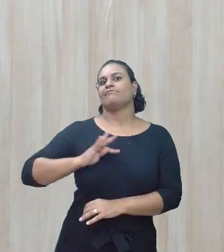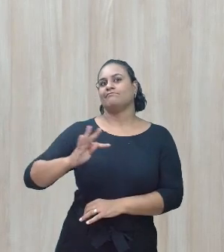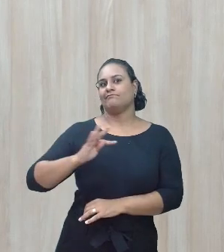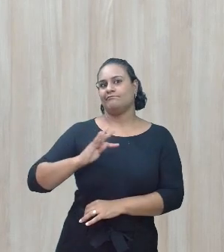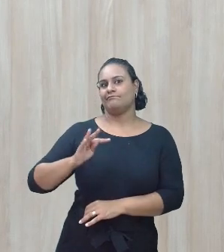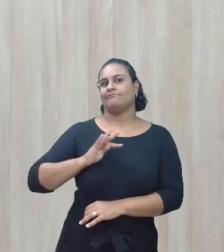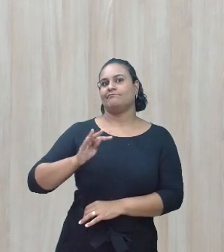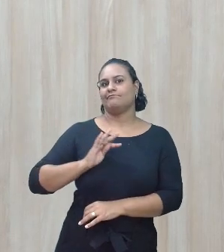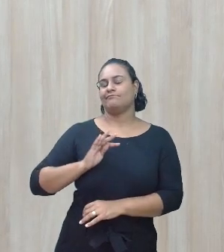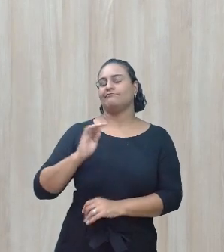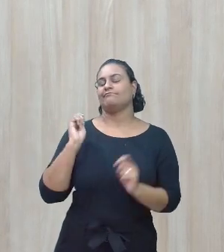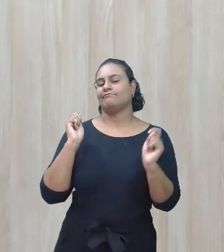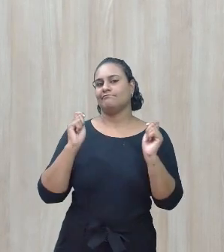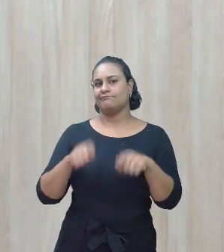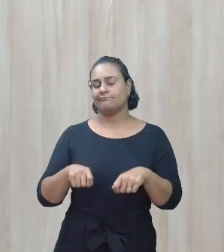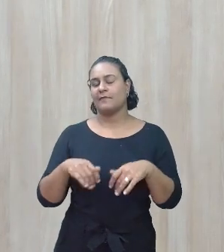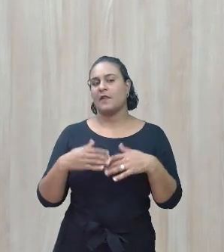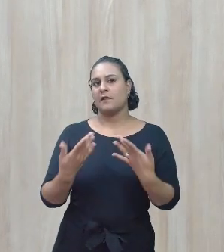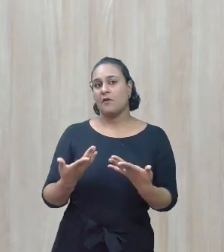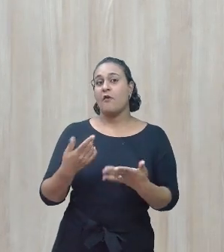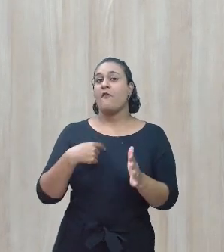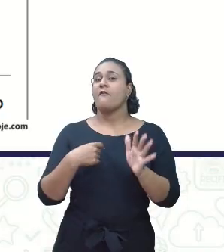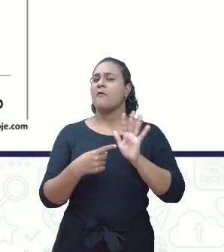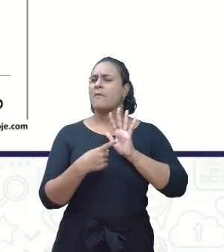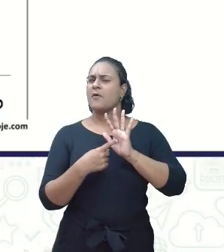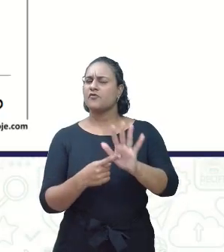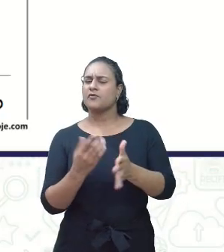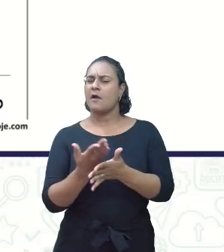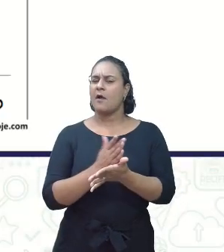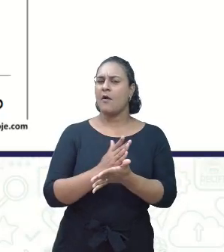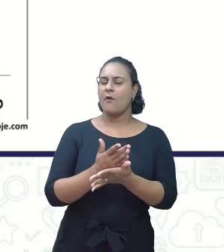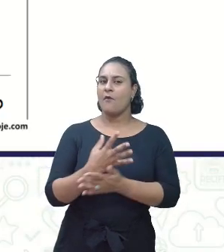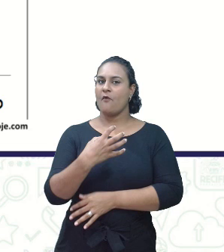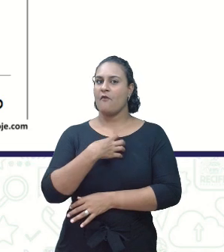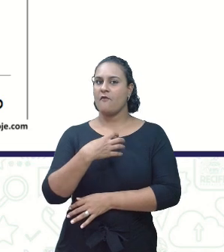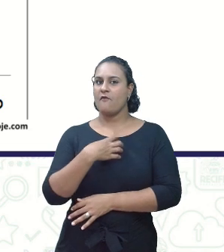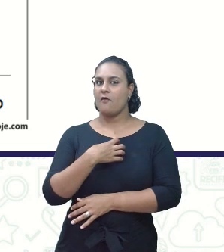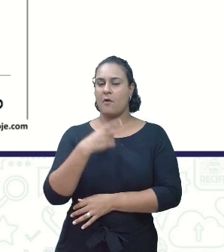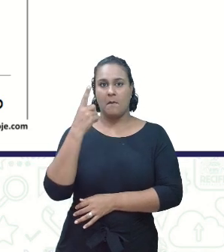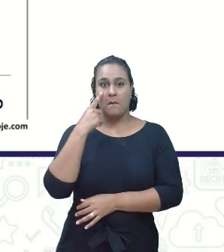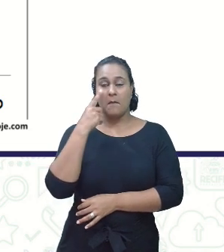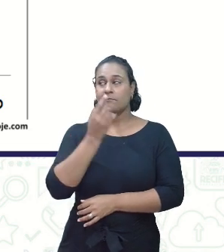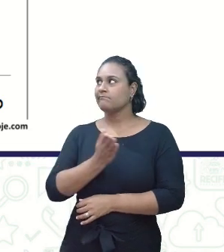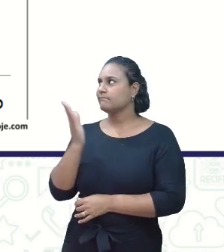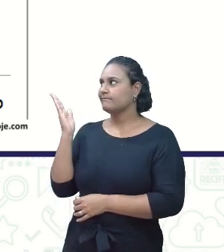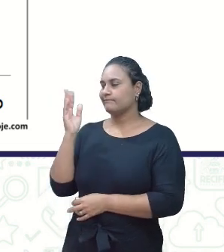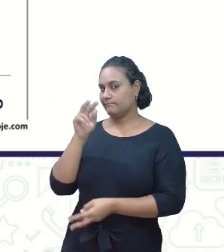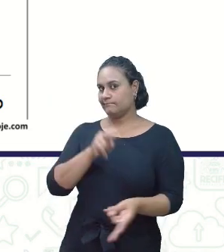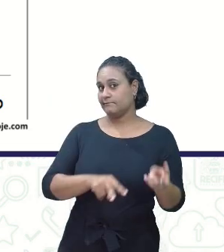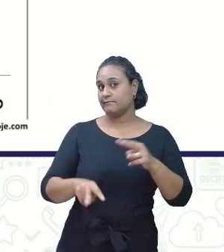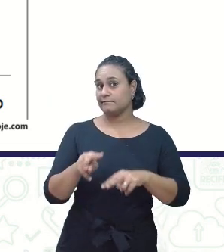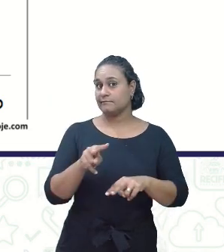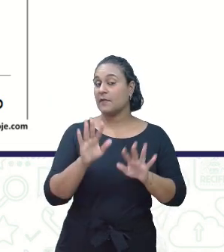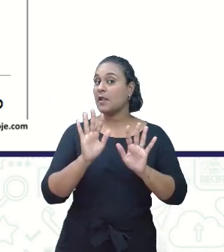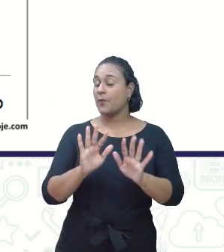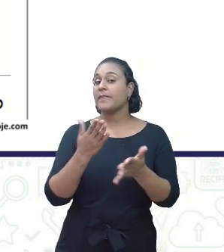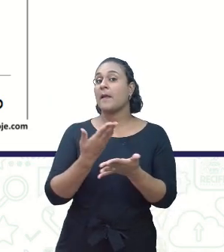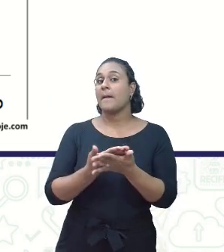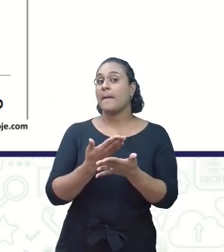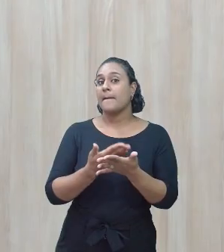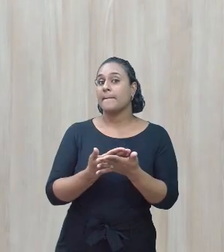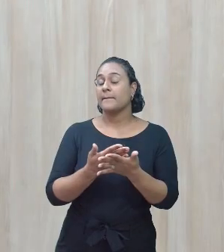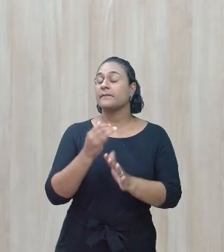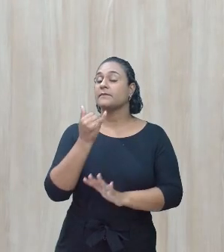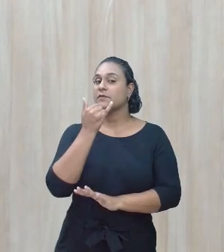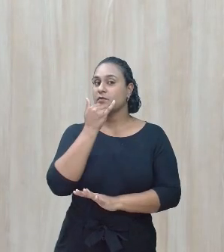trouxe para vocês uma das maneiras de a gente perceber isso. Vamos dar uma olhadinha aqui nesse gráfico, Aqui a gente, não, ontem na aula,